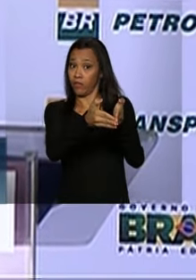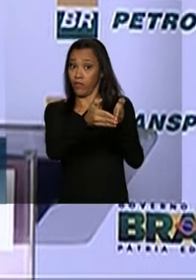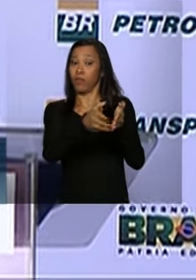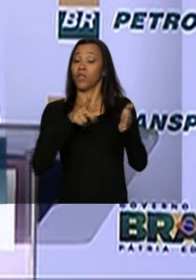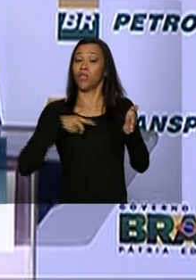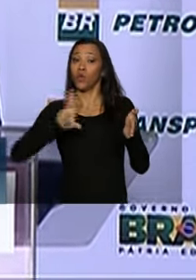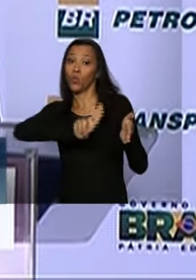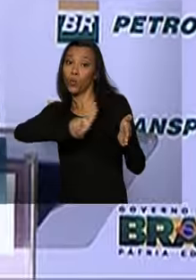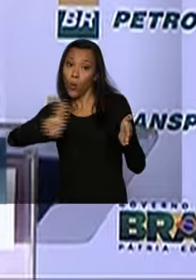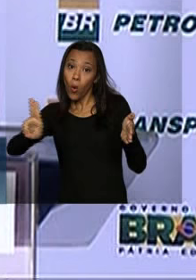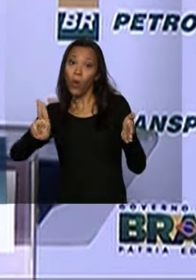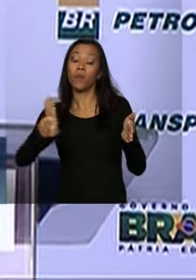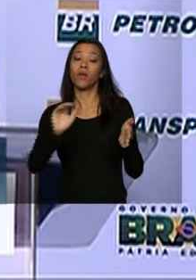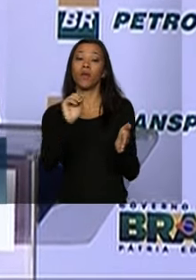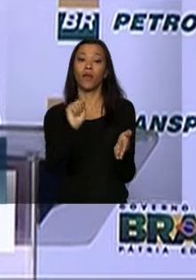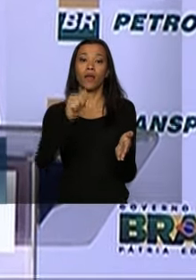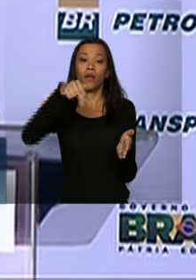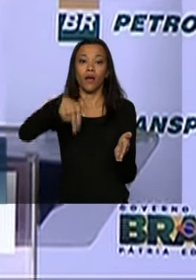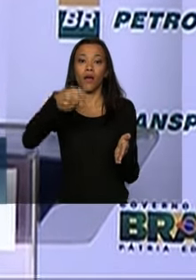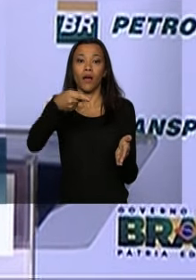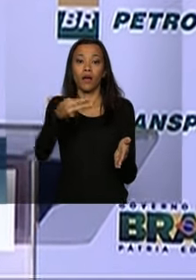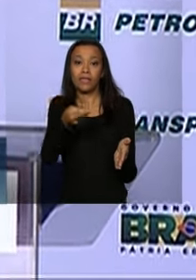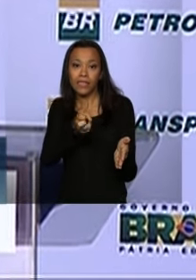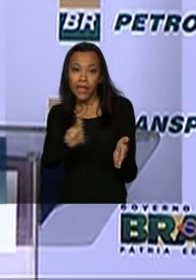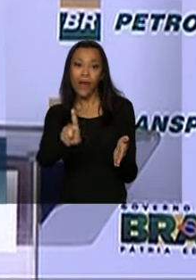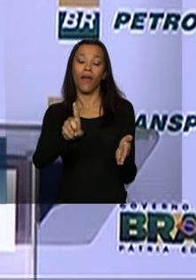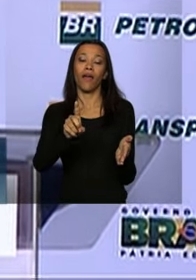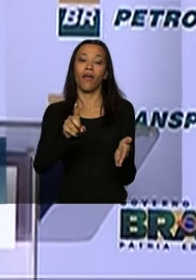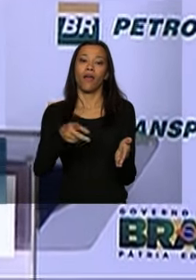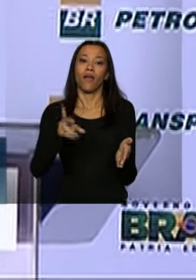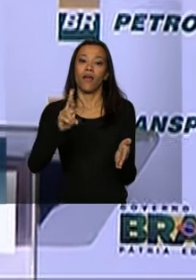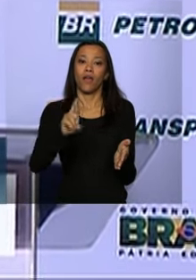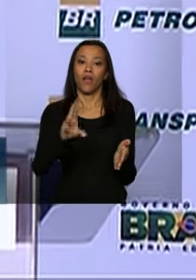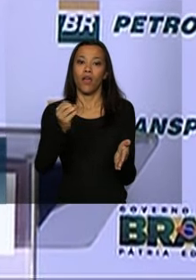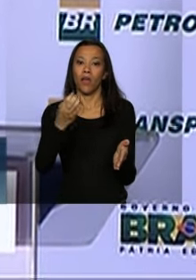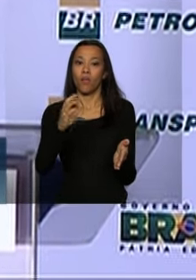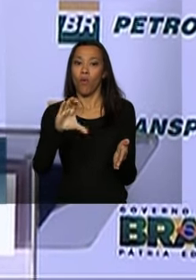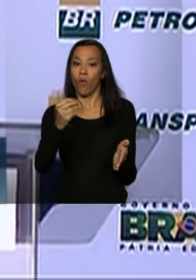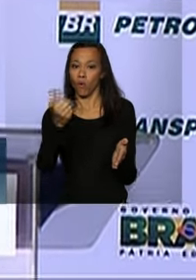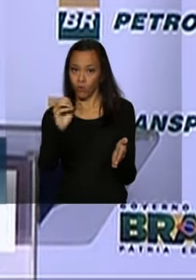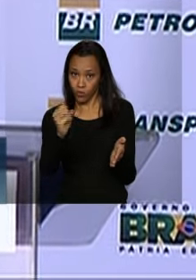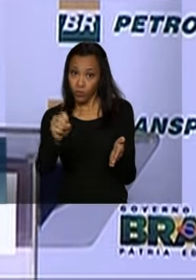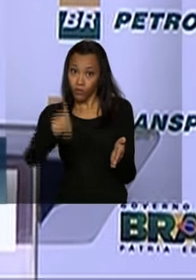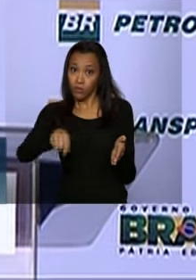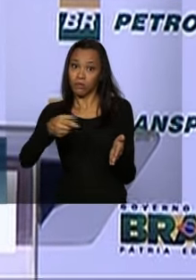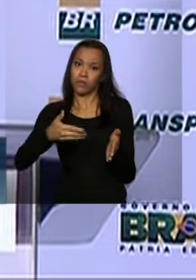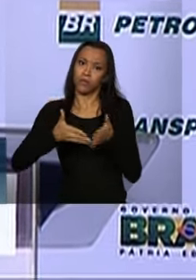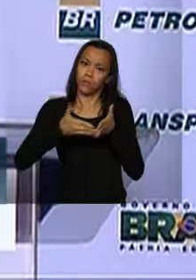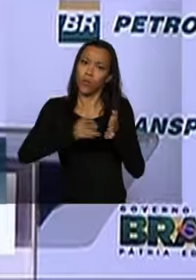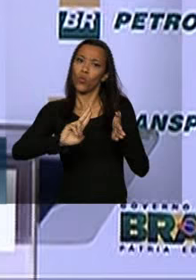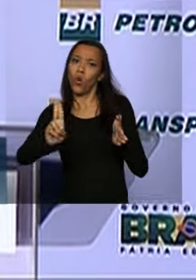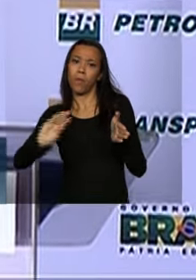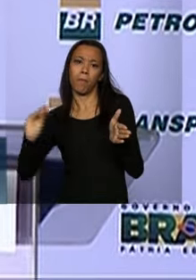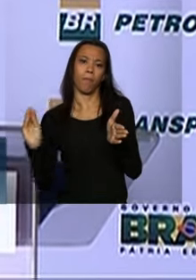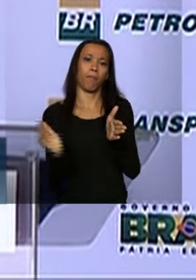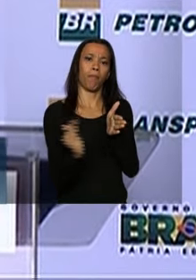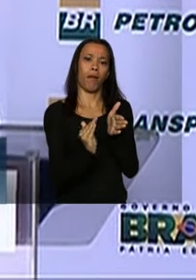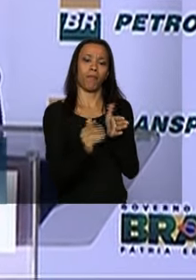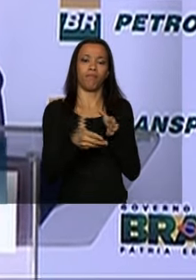André Rebouças, que parte da sua viagem inaugural, levando o nosso suor e mais de 4 milhões de horas